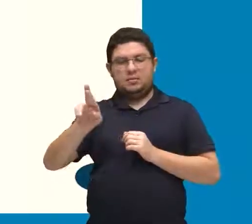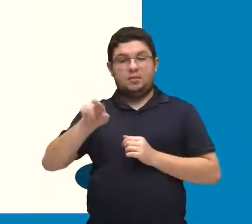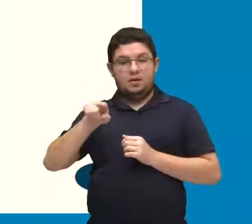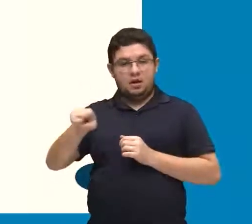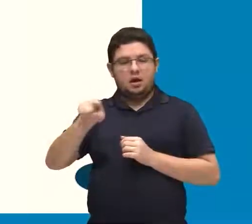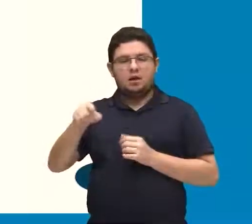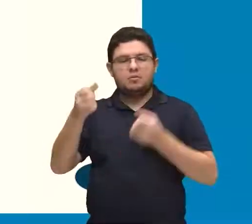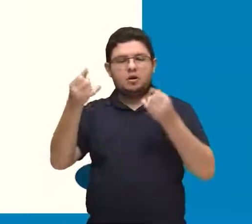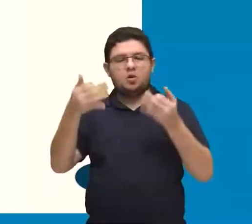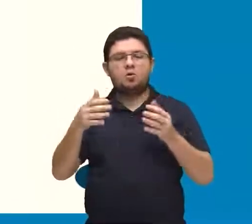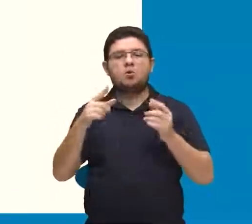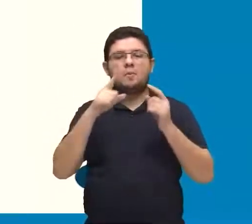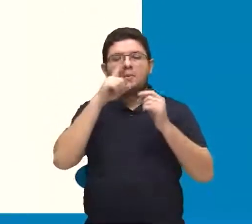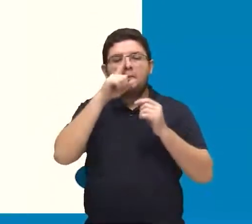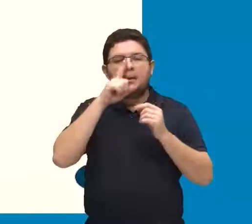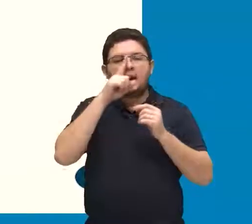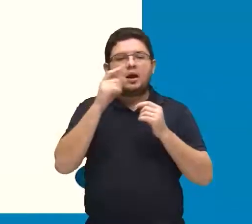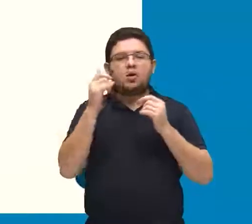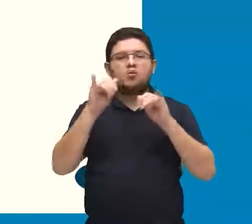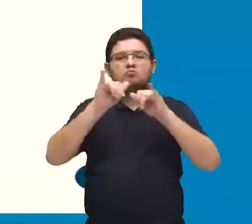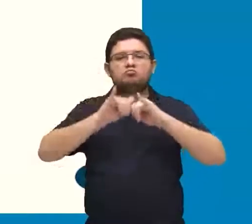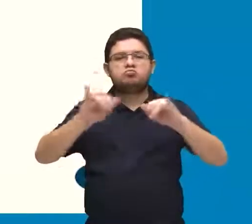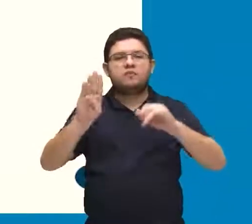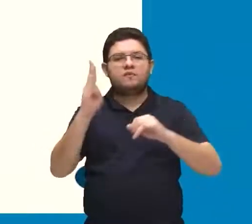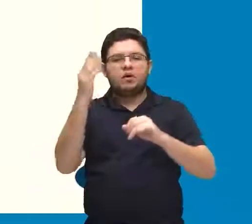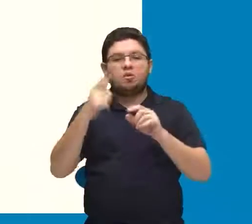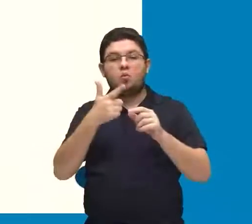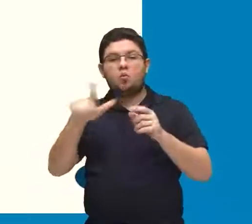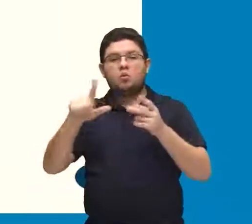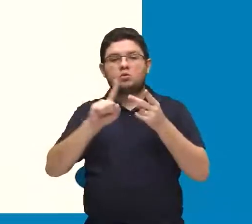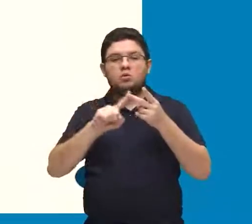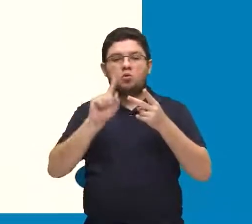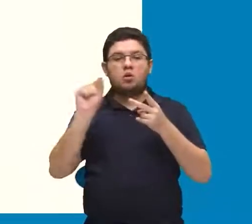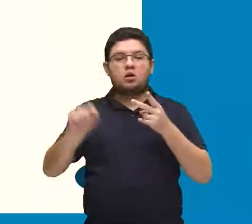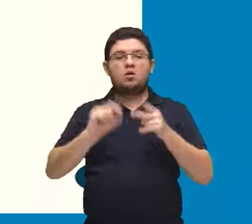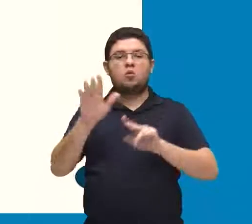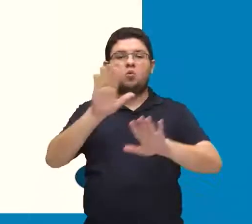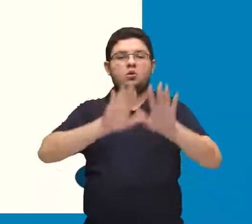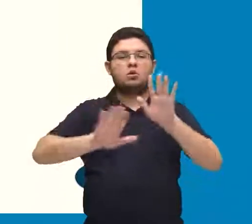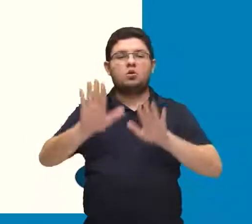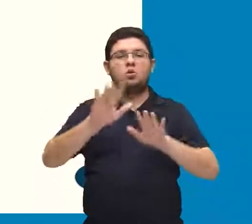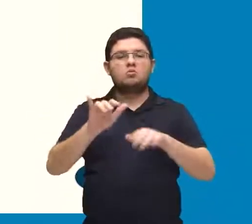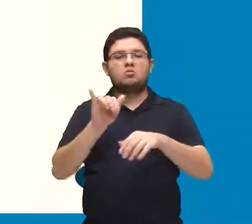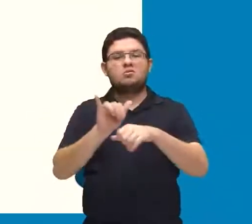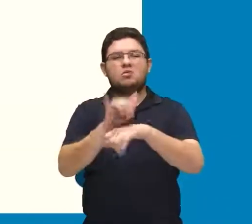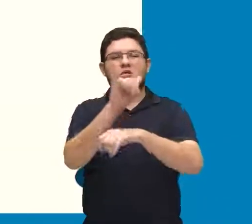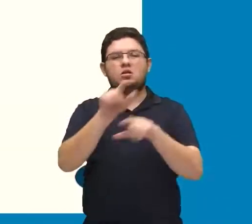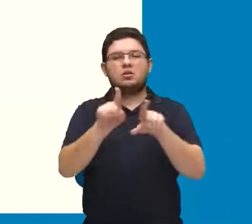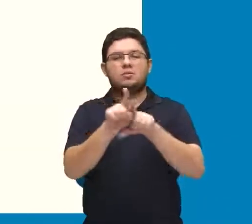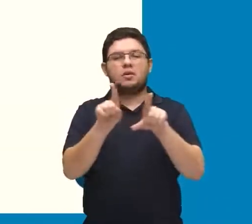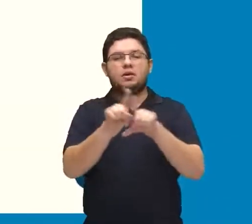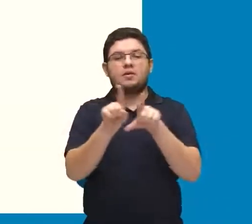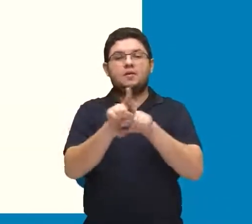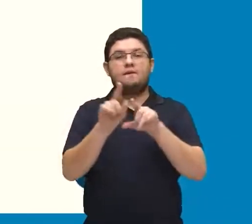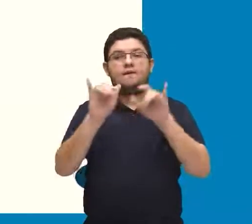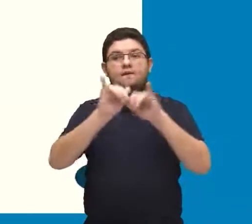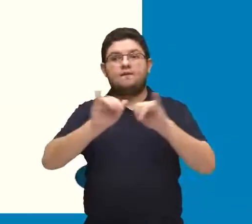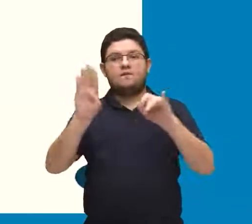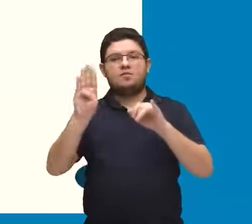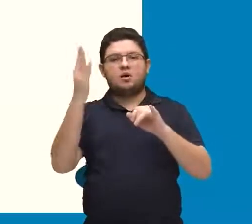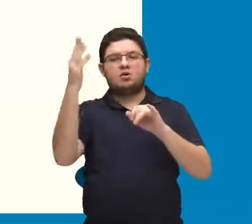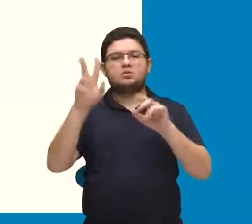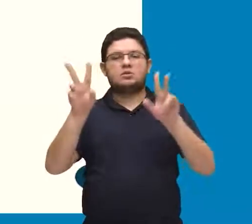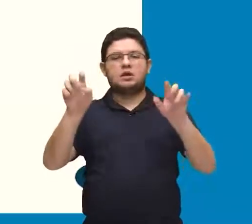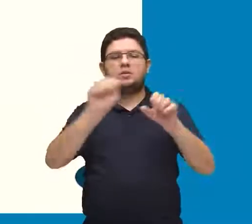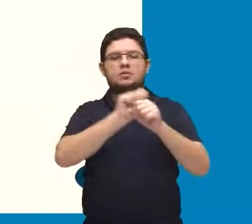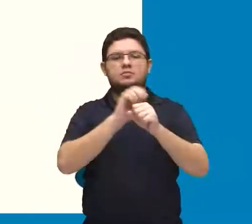O outro é sobre prevenção contra golpes e fake news sobre o coronavírus, né? É um roteiro que foi